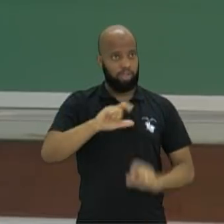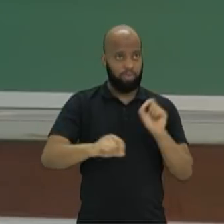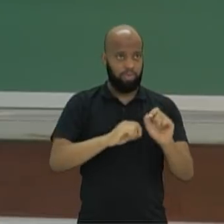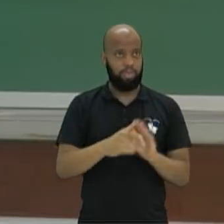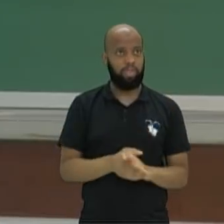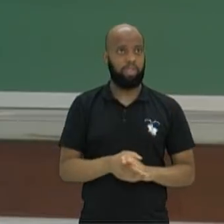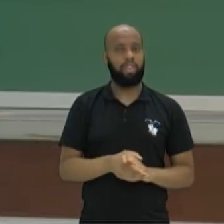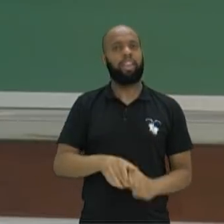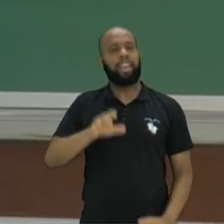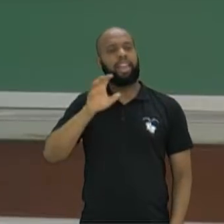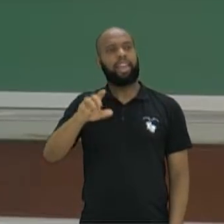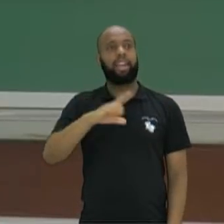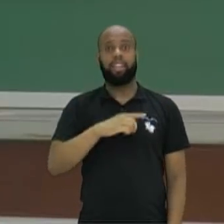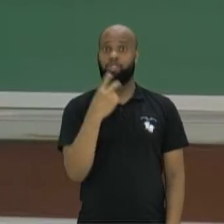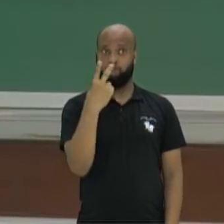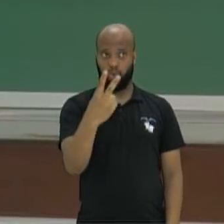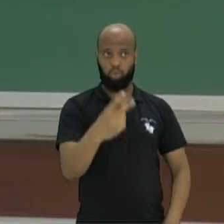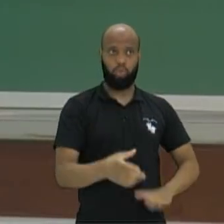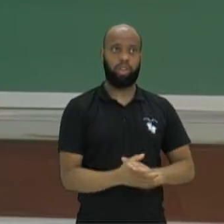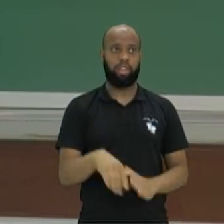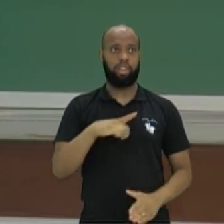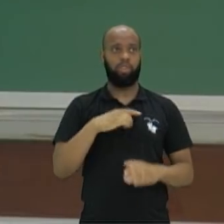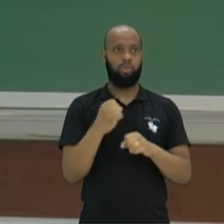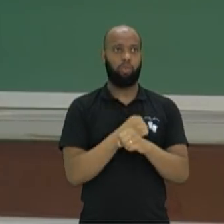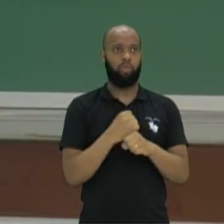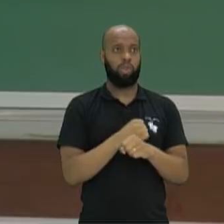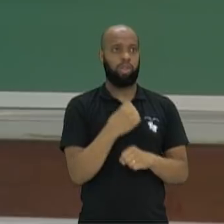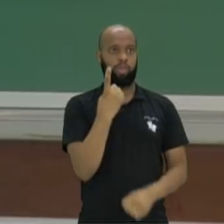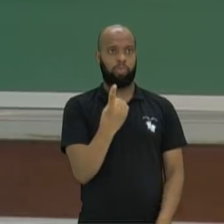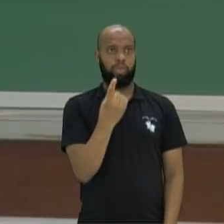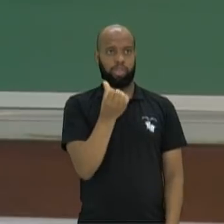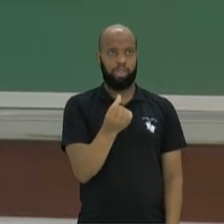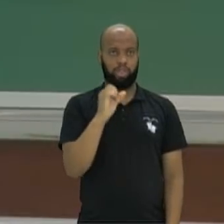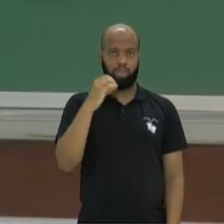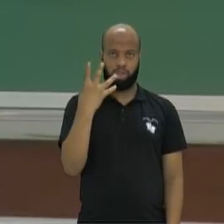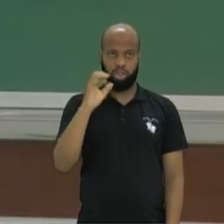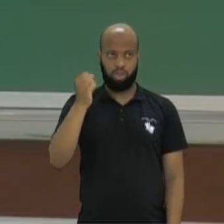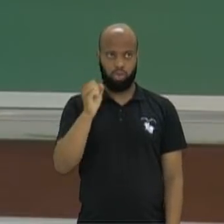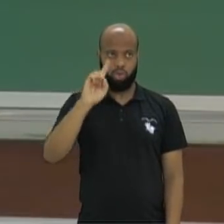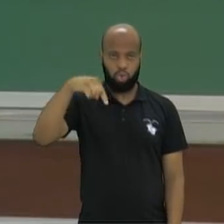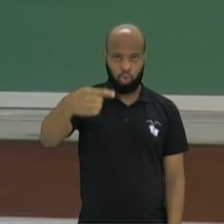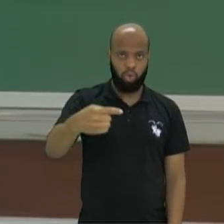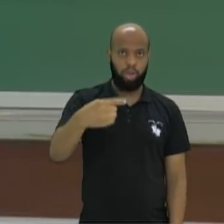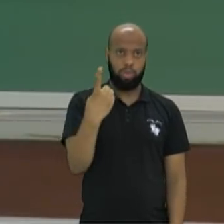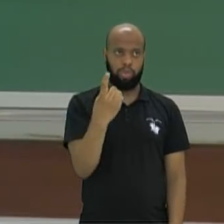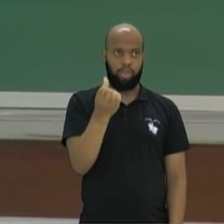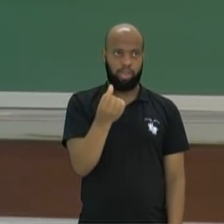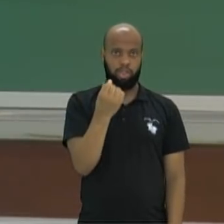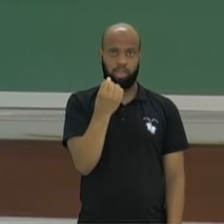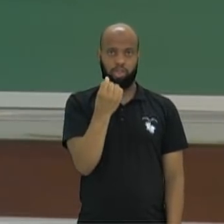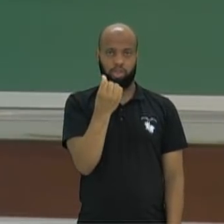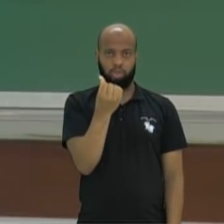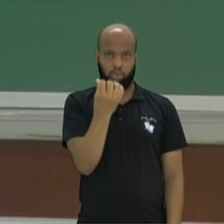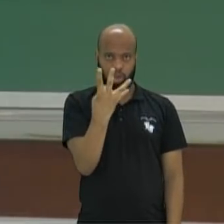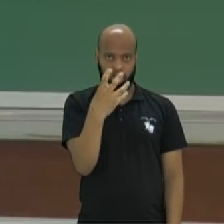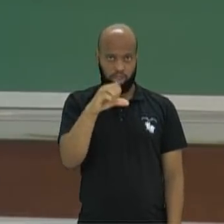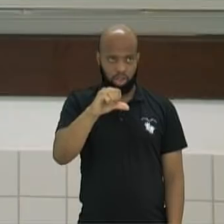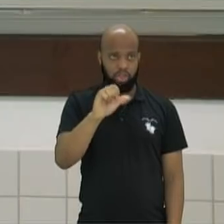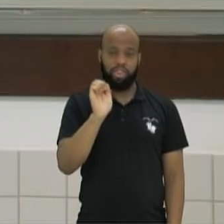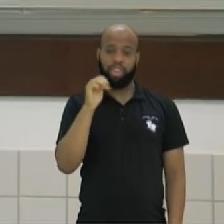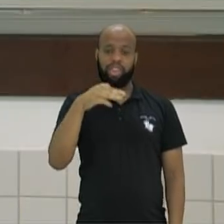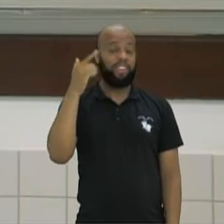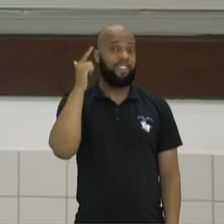né? Foram duas, uma em 1648, a outra em 1649, ambas vencidas pelos